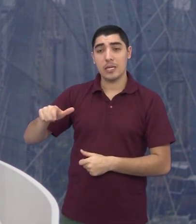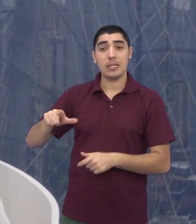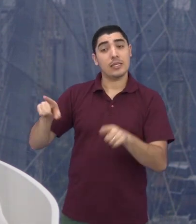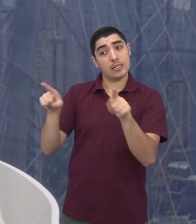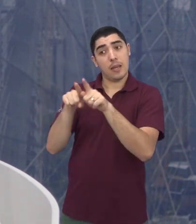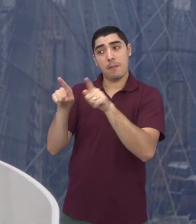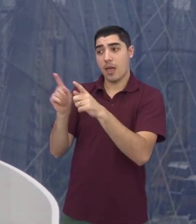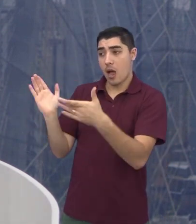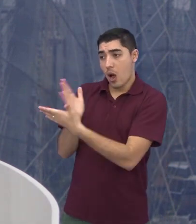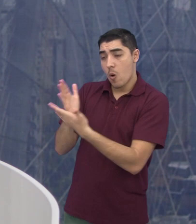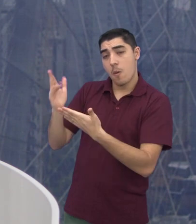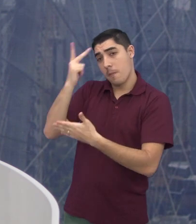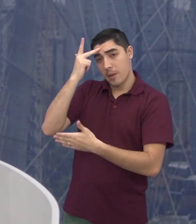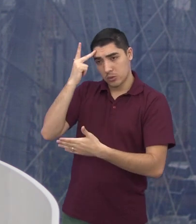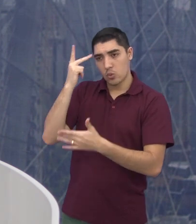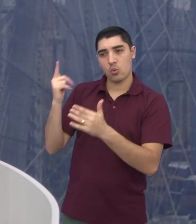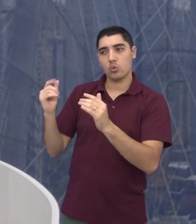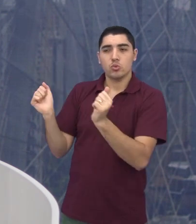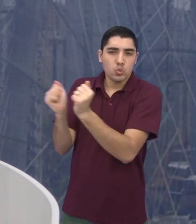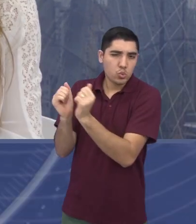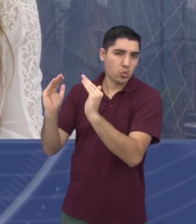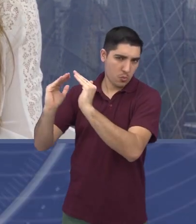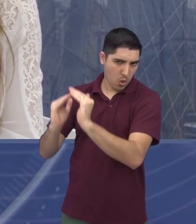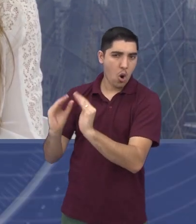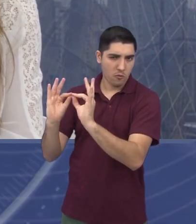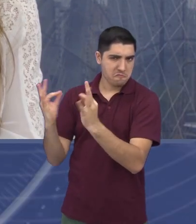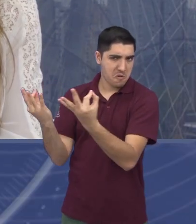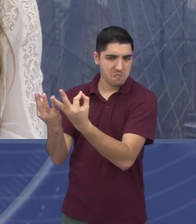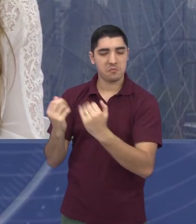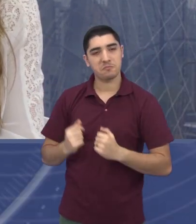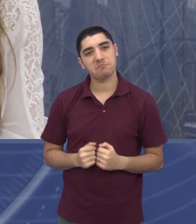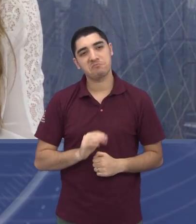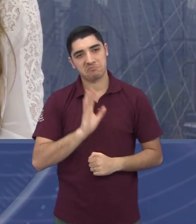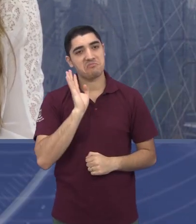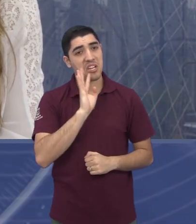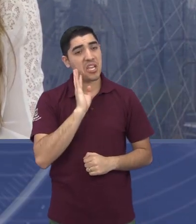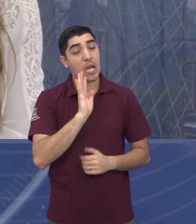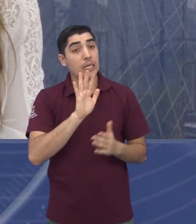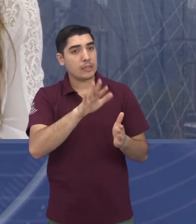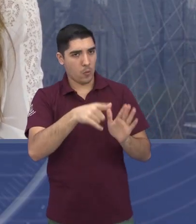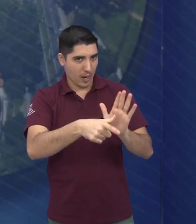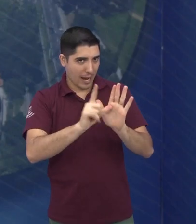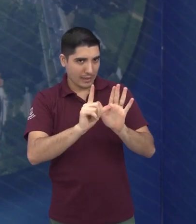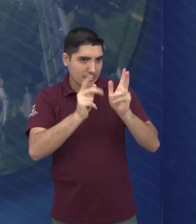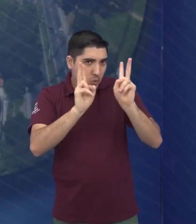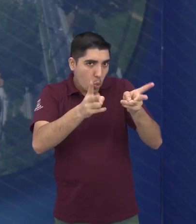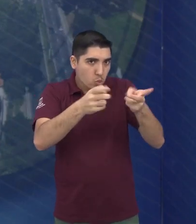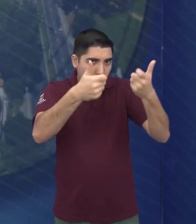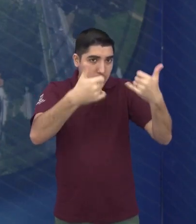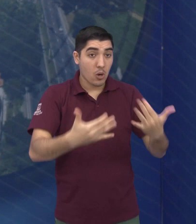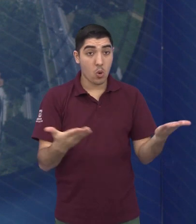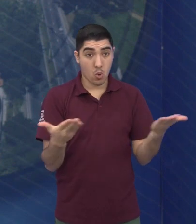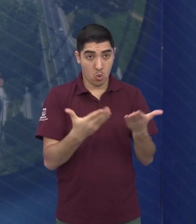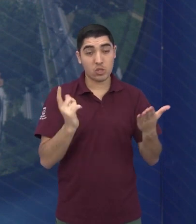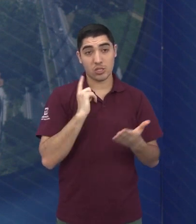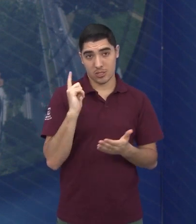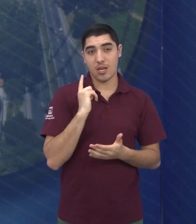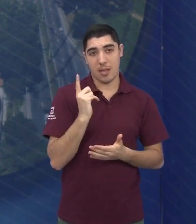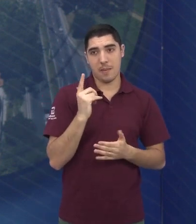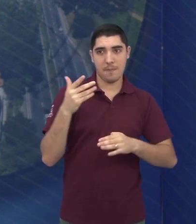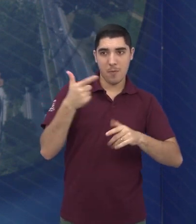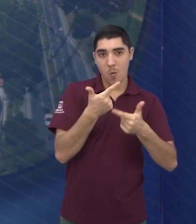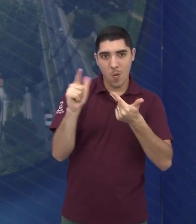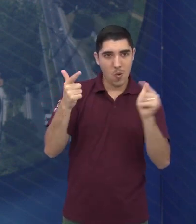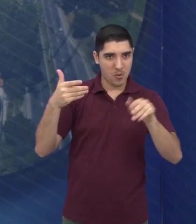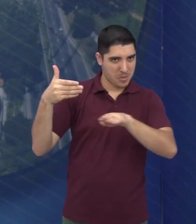também das pessoas que vivem ao seu entorno. Bacana. E antes da gente dar seguimento, então a gente tem bastante participação no Diálogos de hoje.